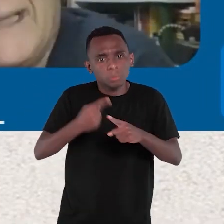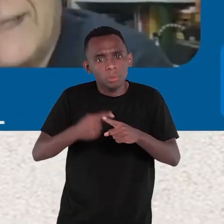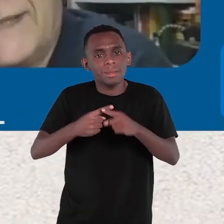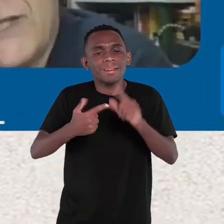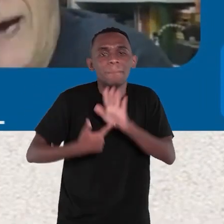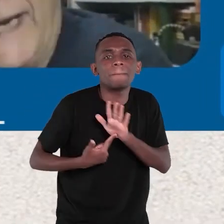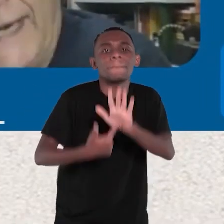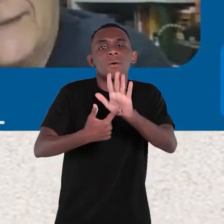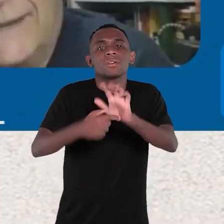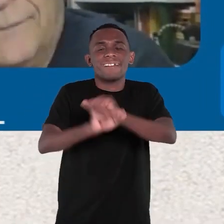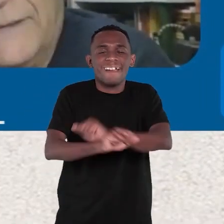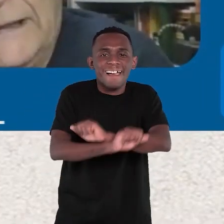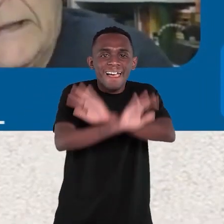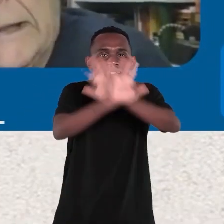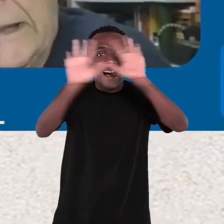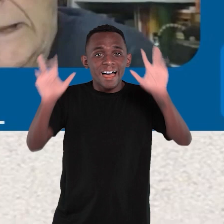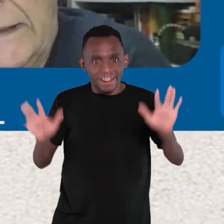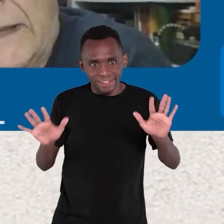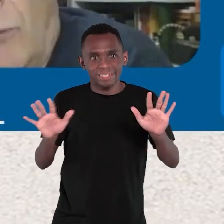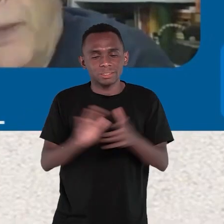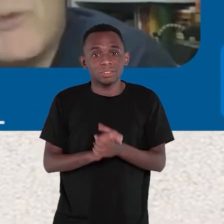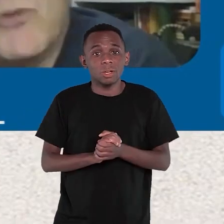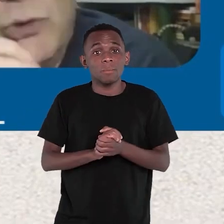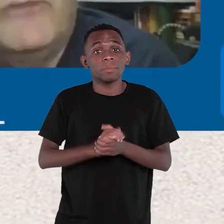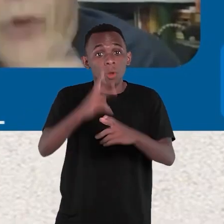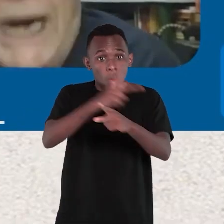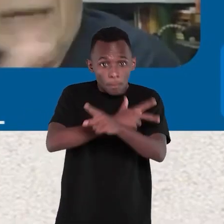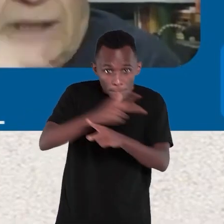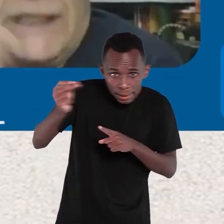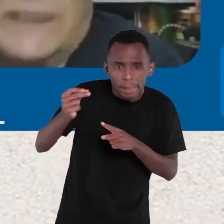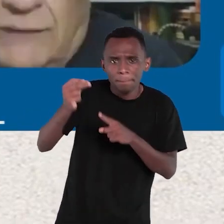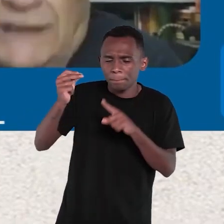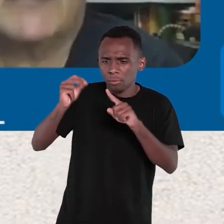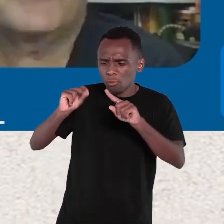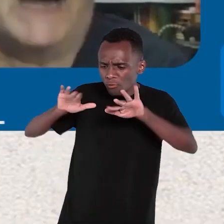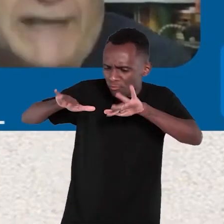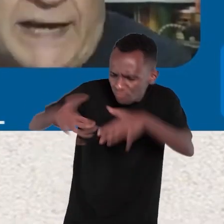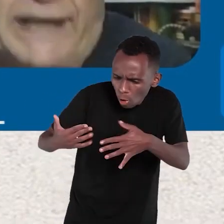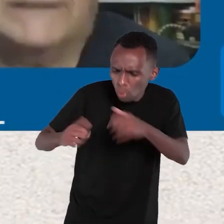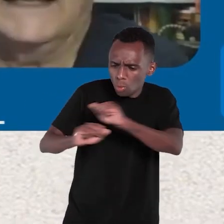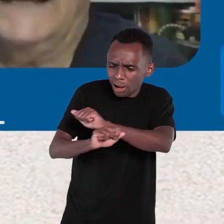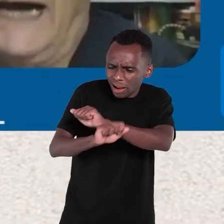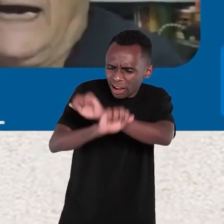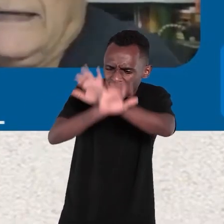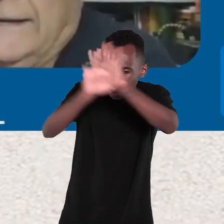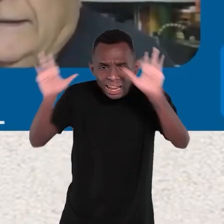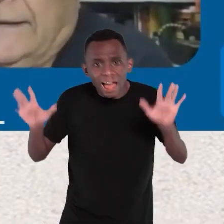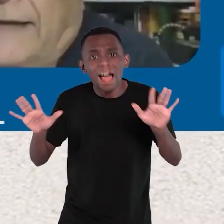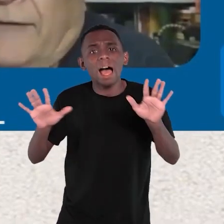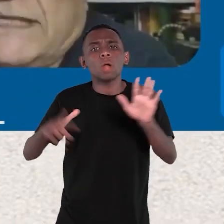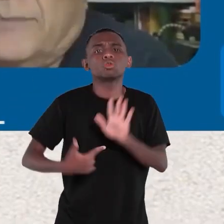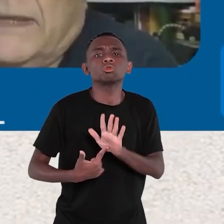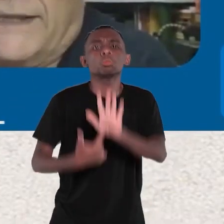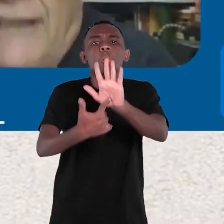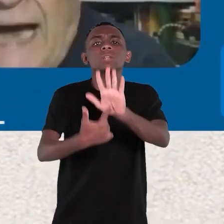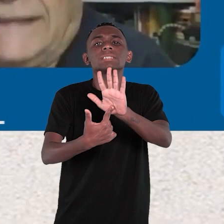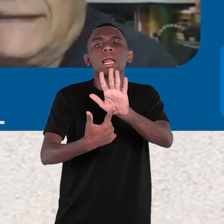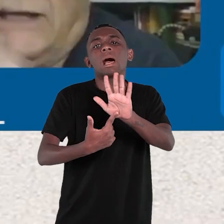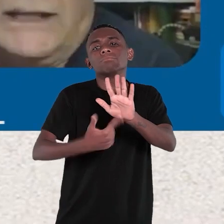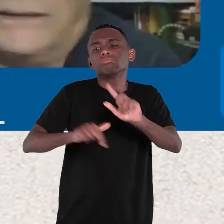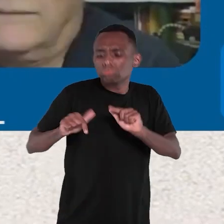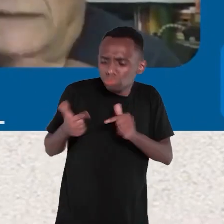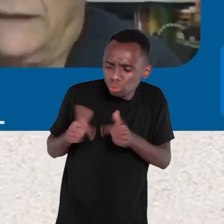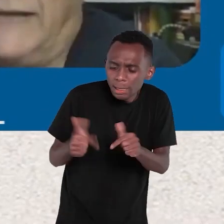ele fala de transparência, né? É um prêmio muito focado na questão da transparência, da